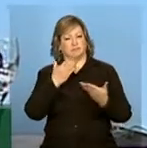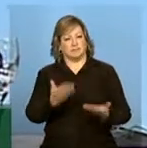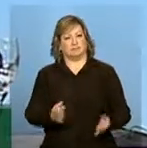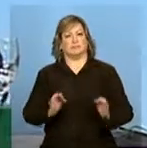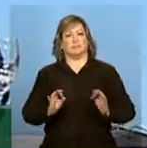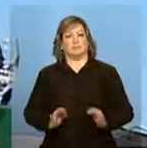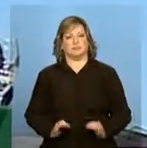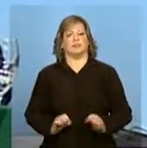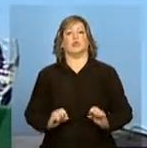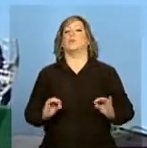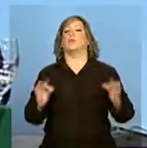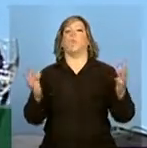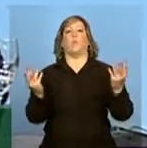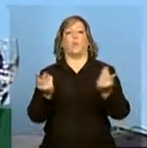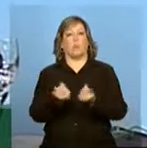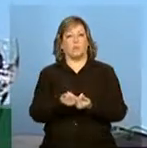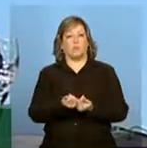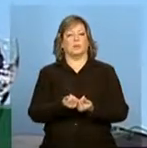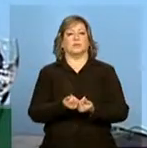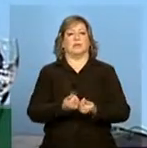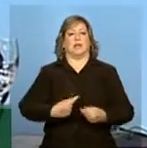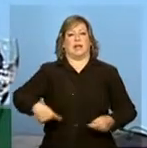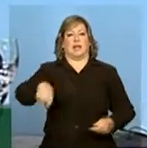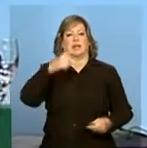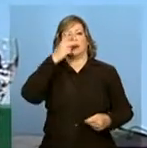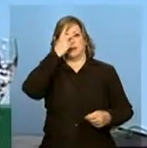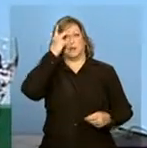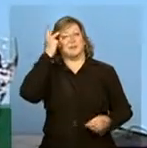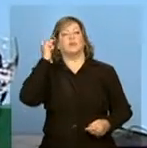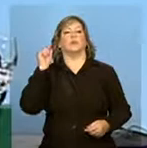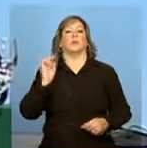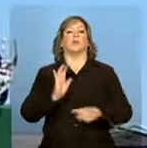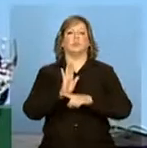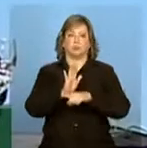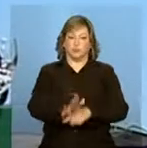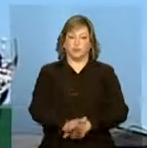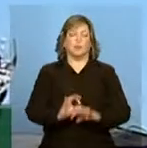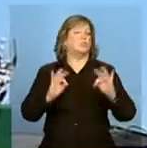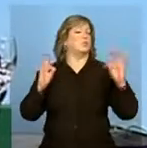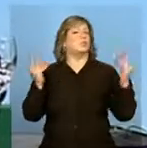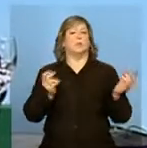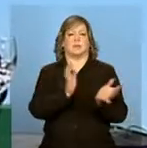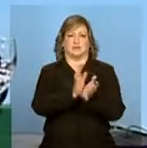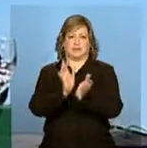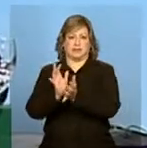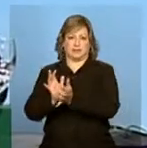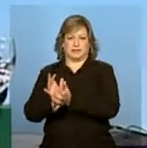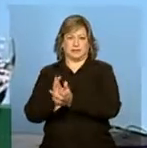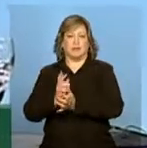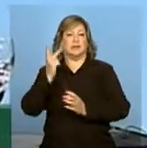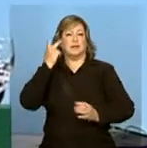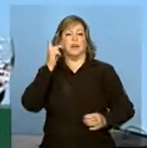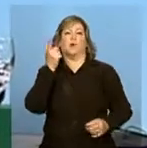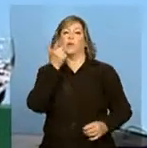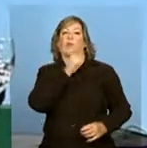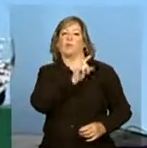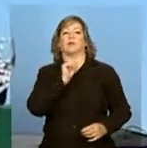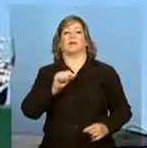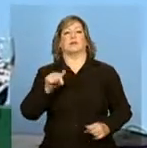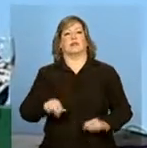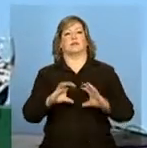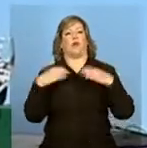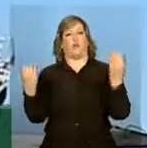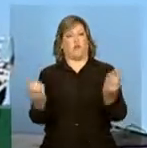a todos aqueles que contribuíram em todas as áreas para o êxito